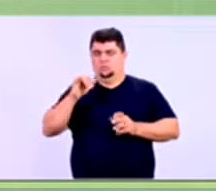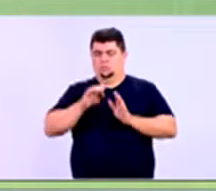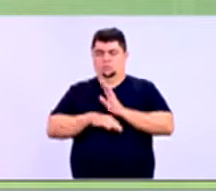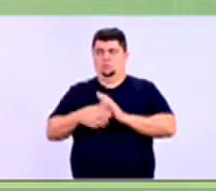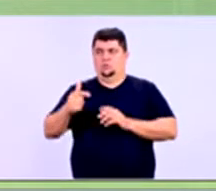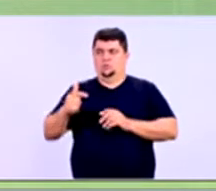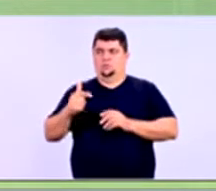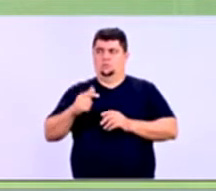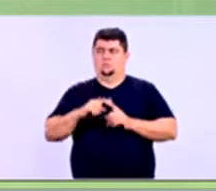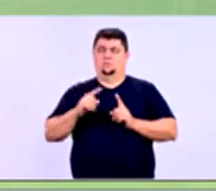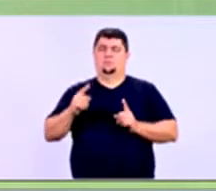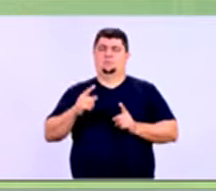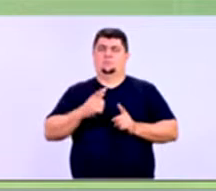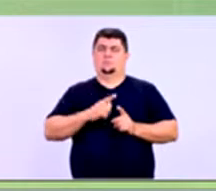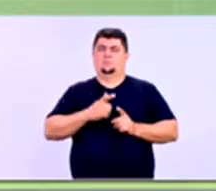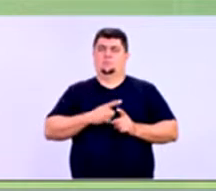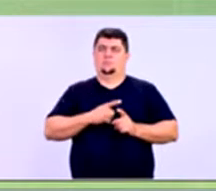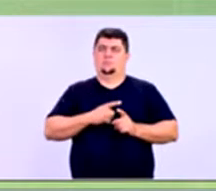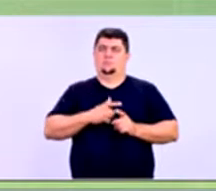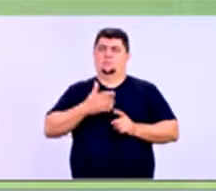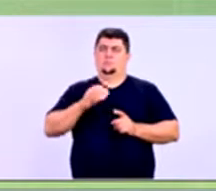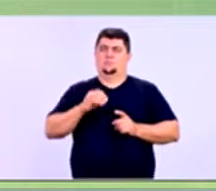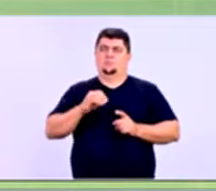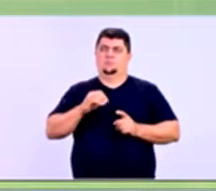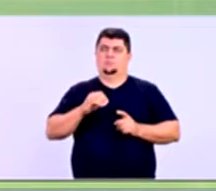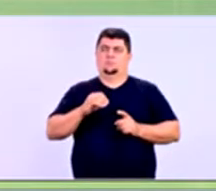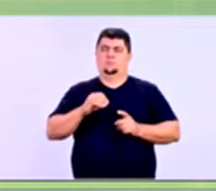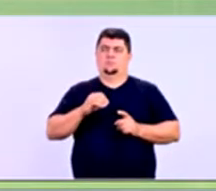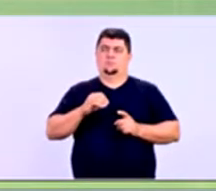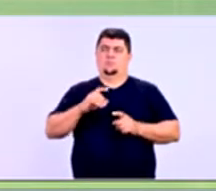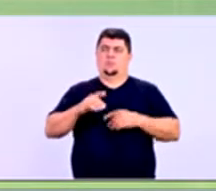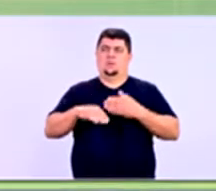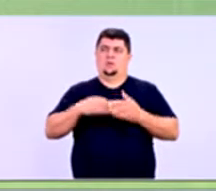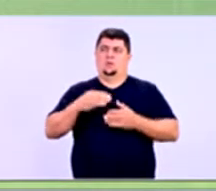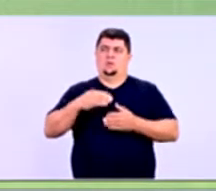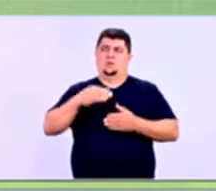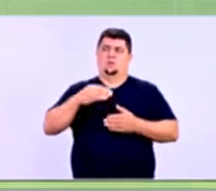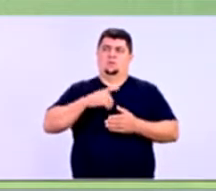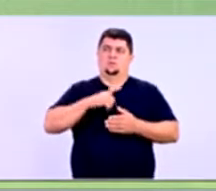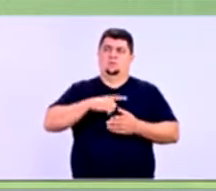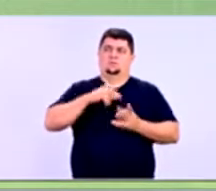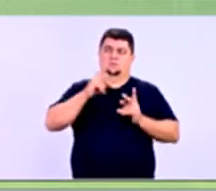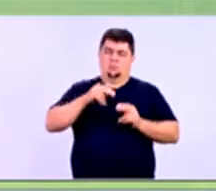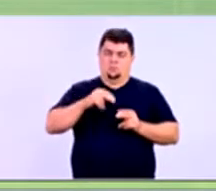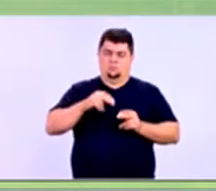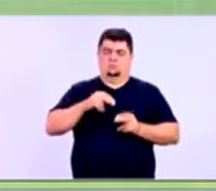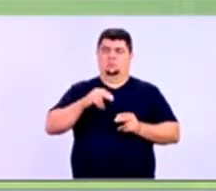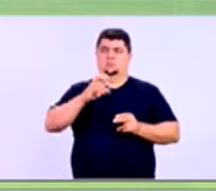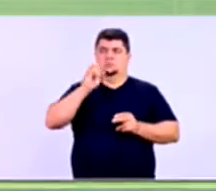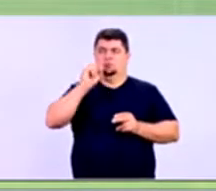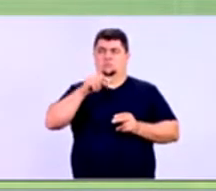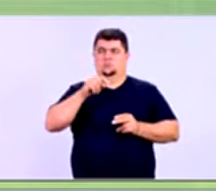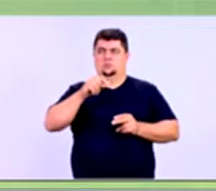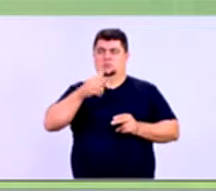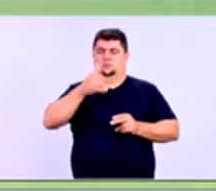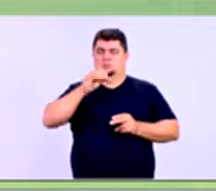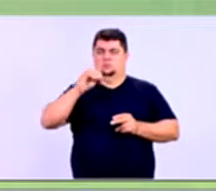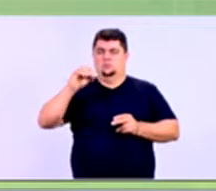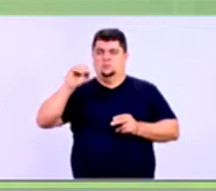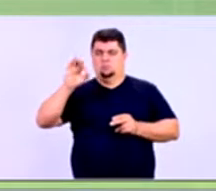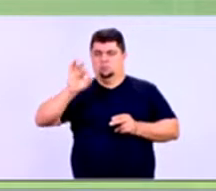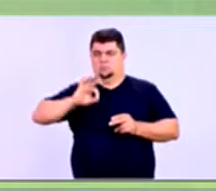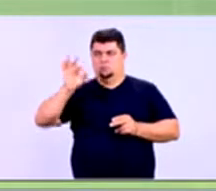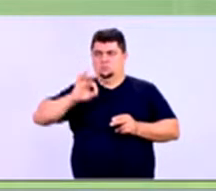dívida. Então, caiu para 10. E assim sucessivamente, ó. Paguei 5 mil, 10% em